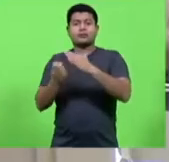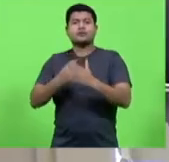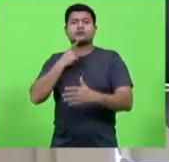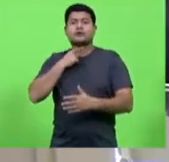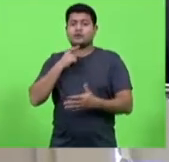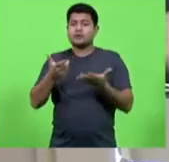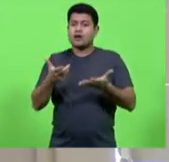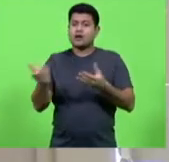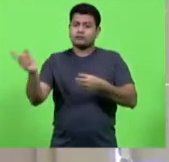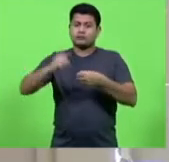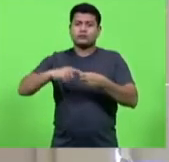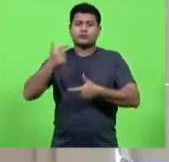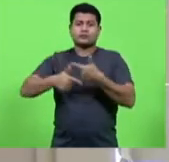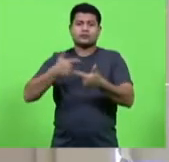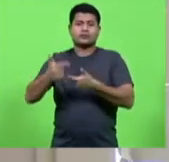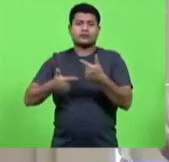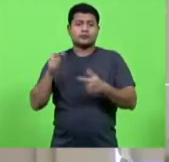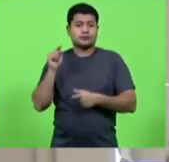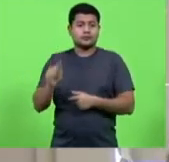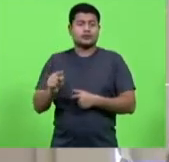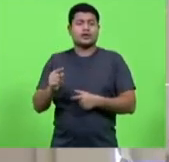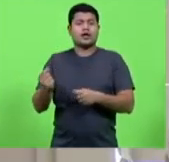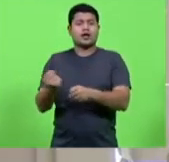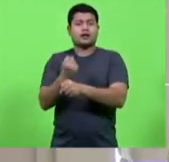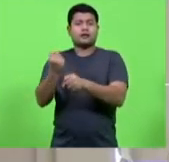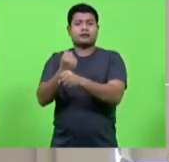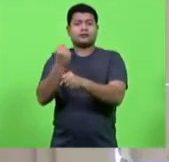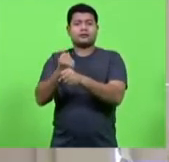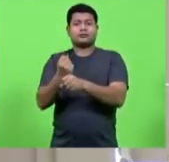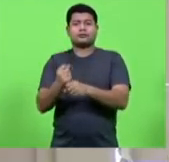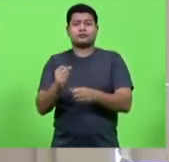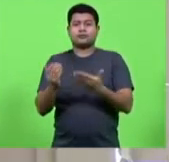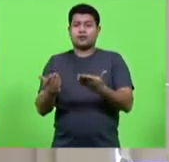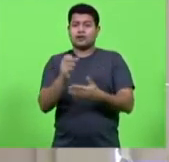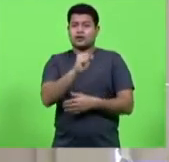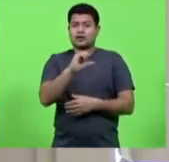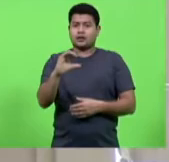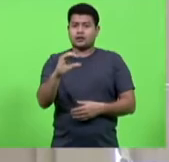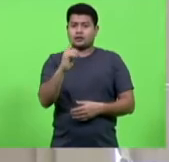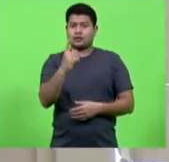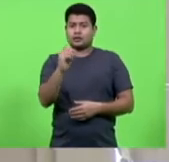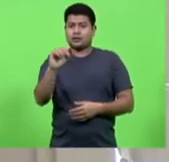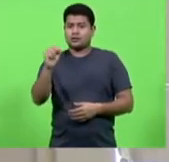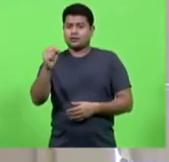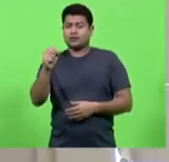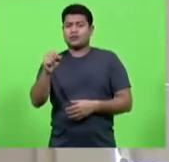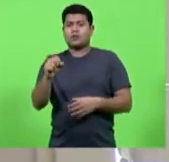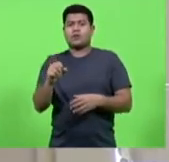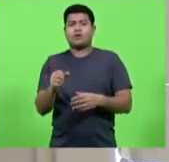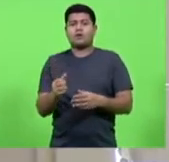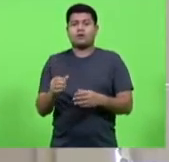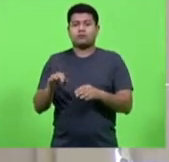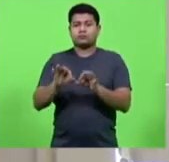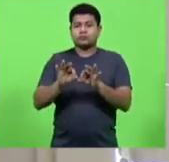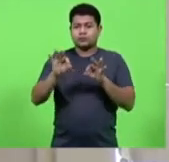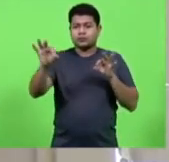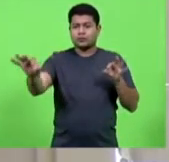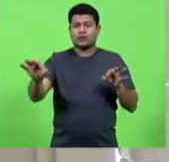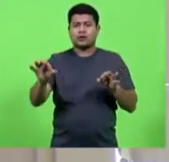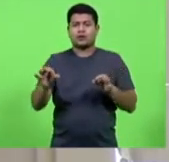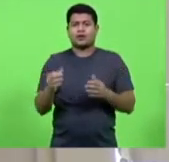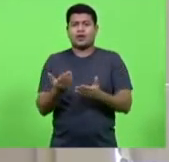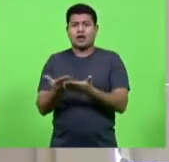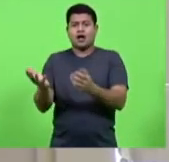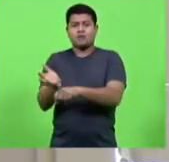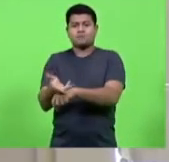a retomada imediata dessa obra na SC-108, no prolongamento da Via Expressa. Então, o mês